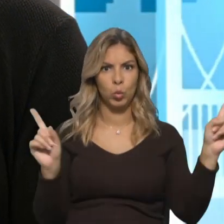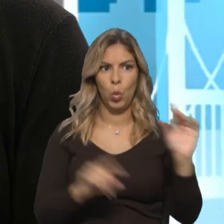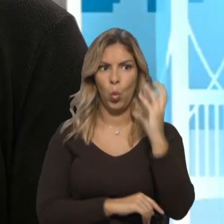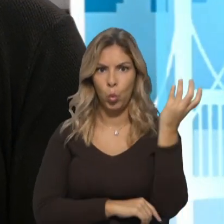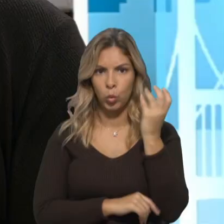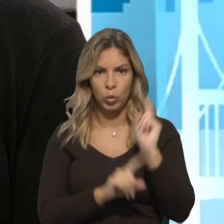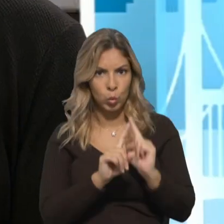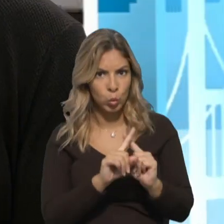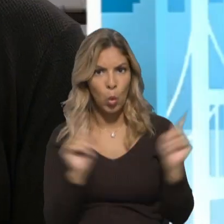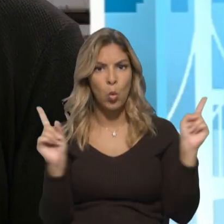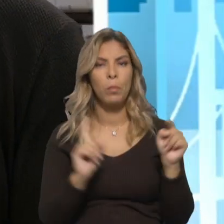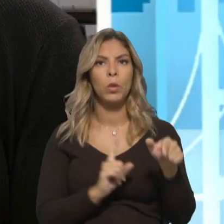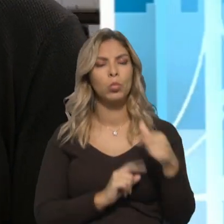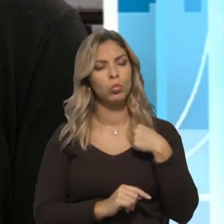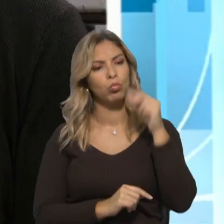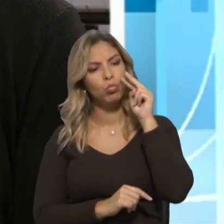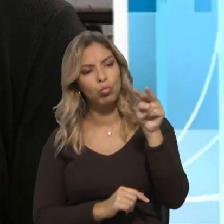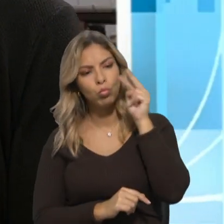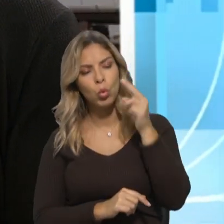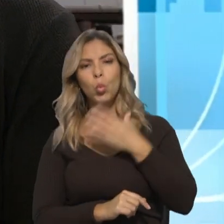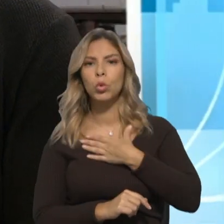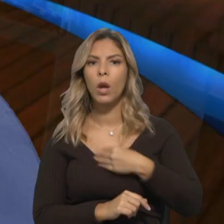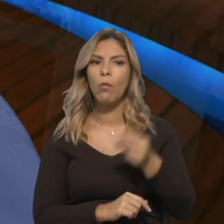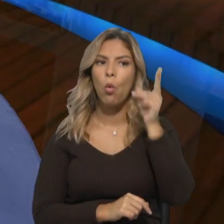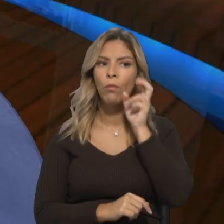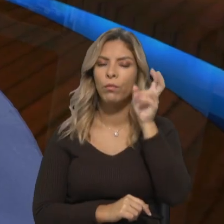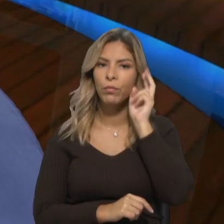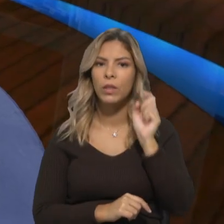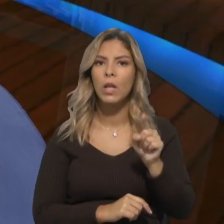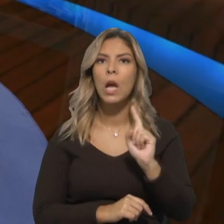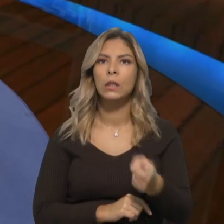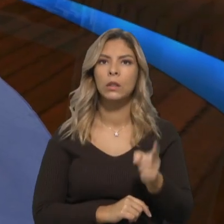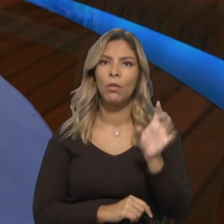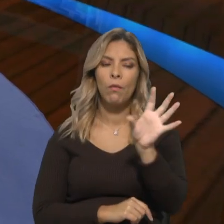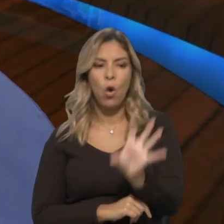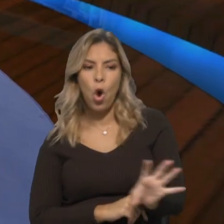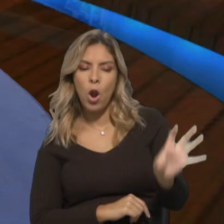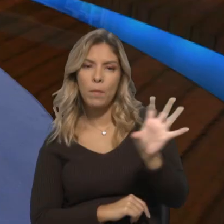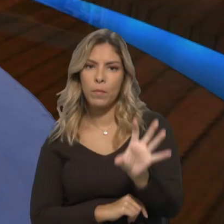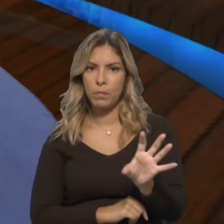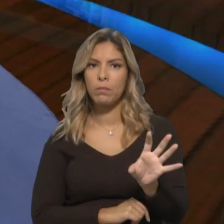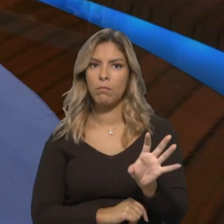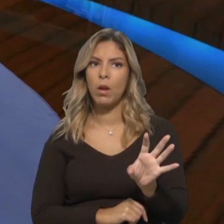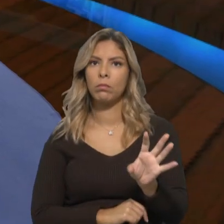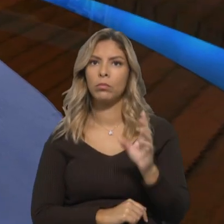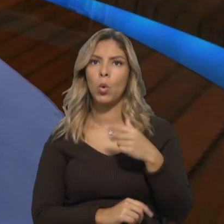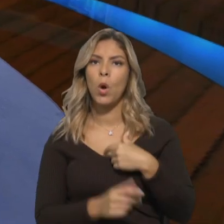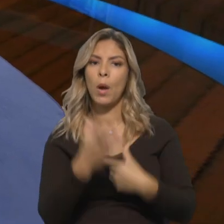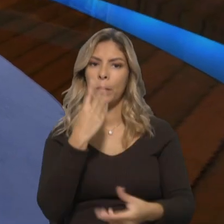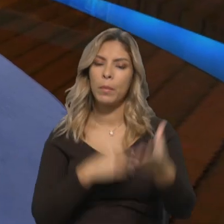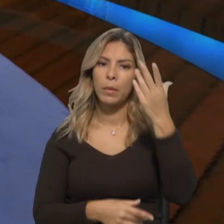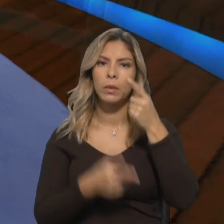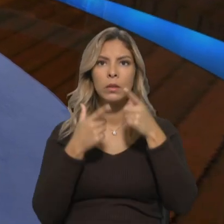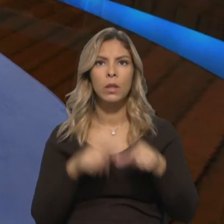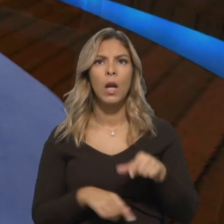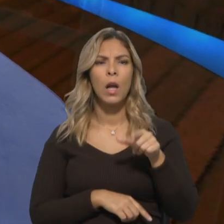diferente, uma das coisas que eu mais gostava de ouvir de vez em quando, com o passar dos anos, à medida que ia aprendendo a língua, era já